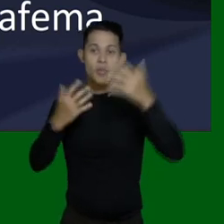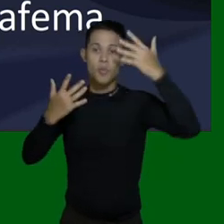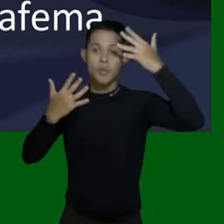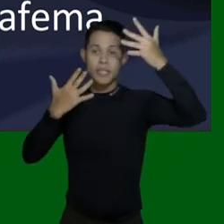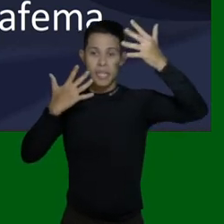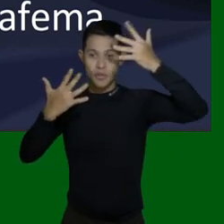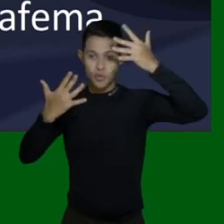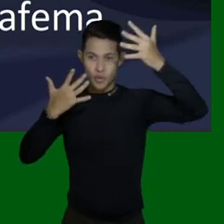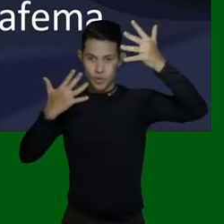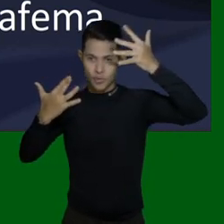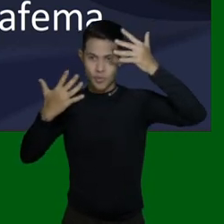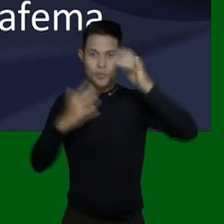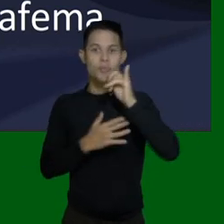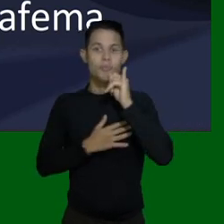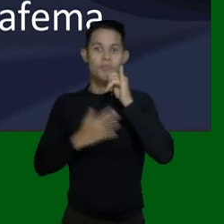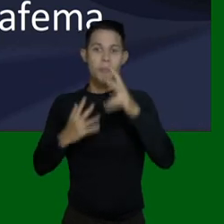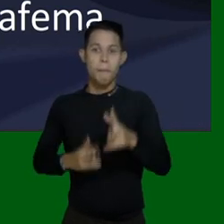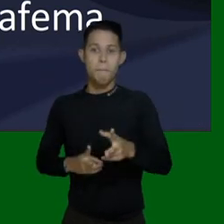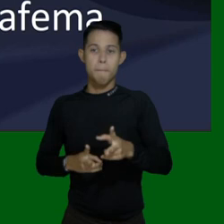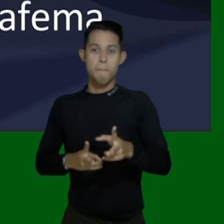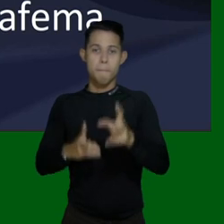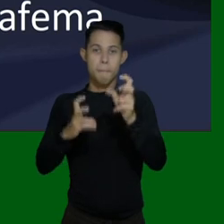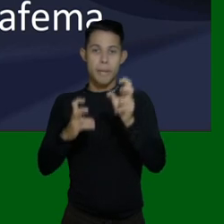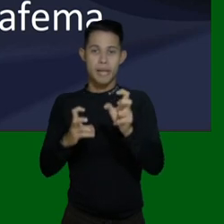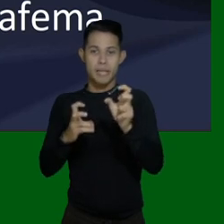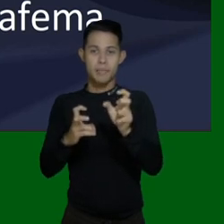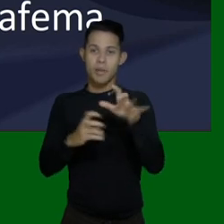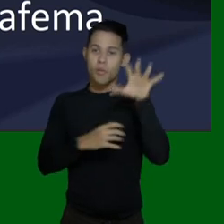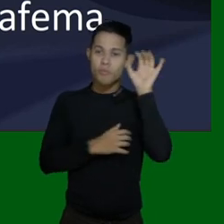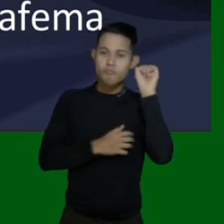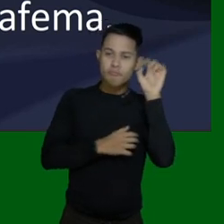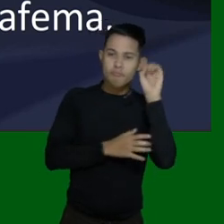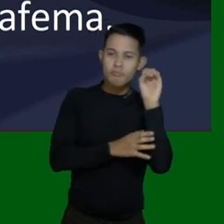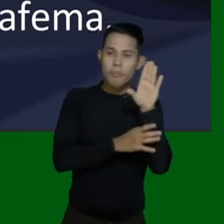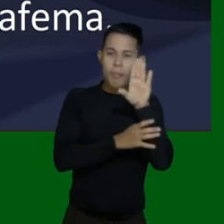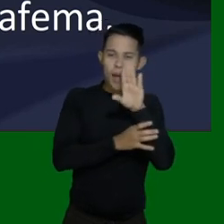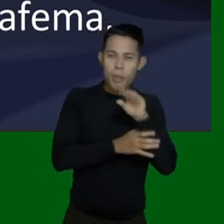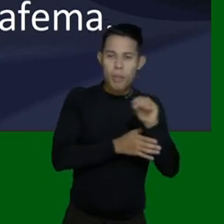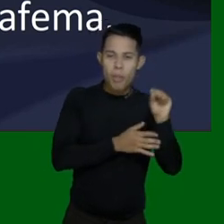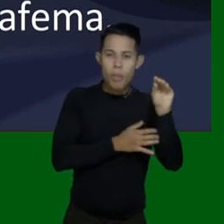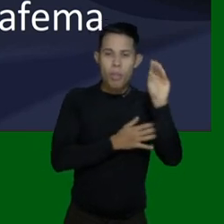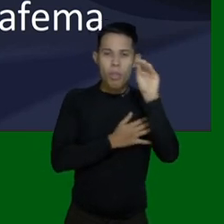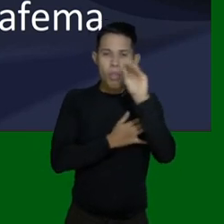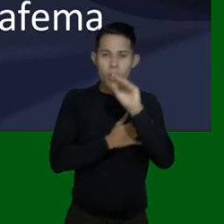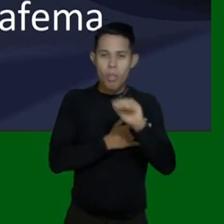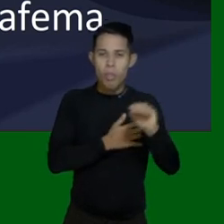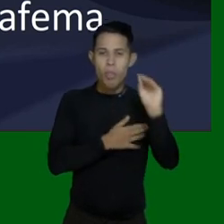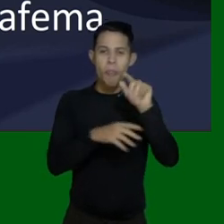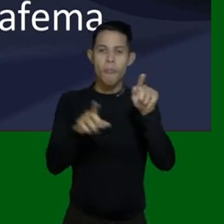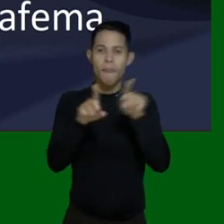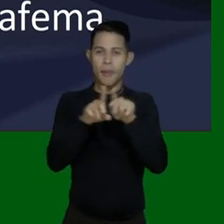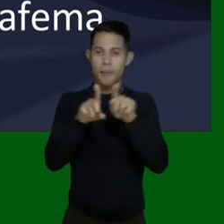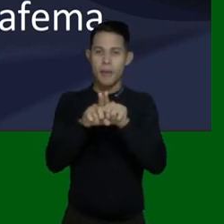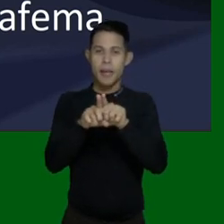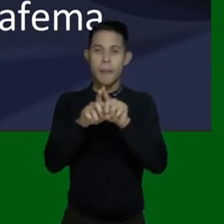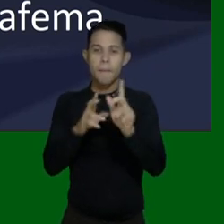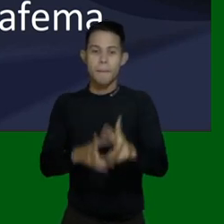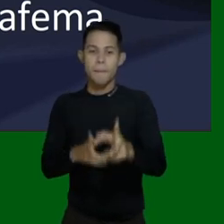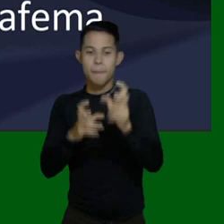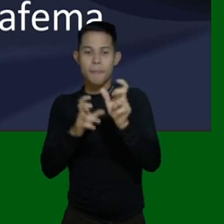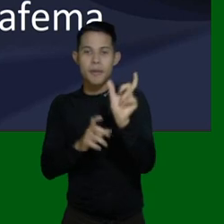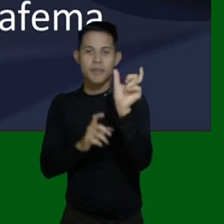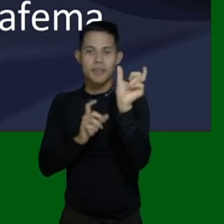a percepção visual da palavra que a Angela di a que a Ângela colocou que a gente precisa trabalhar